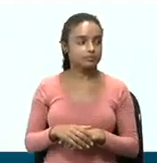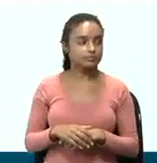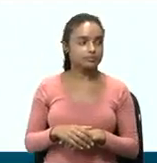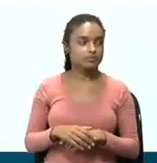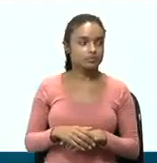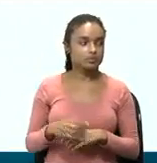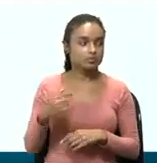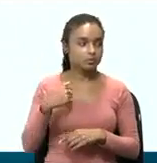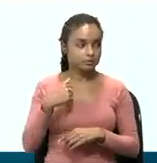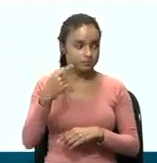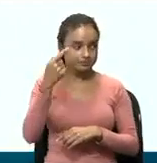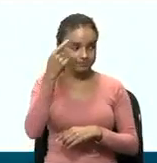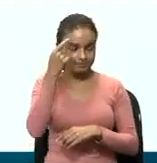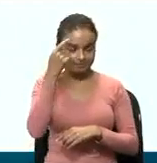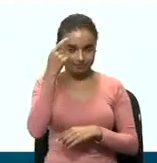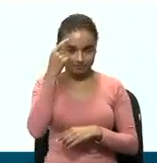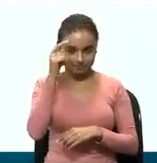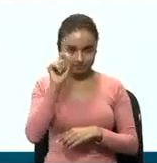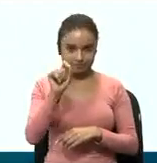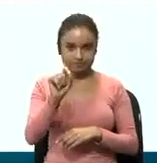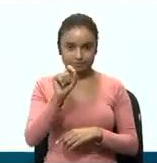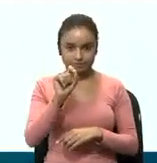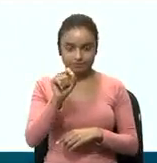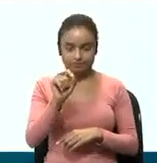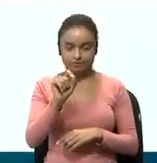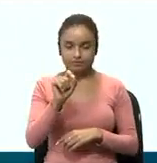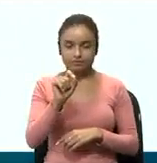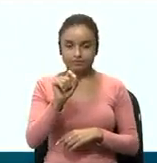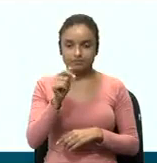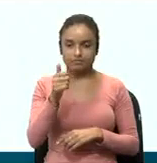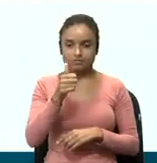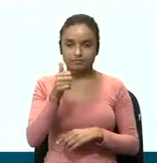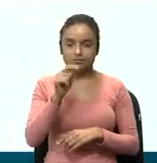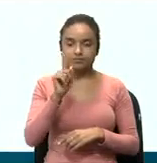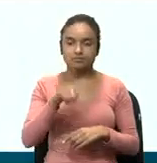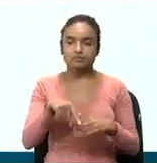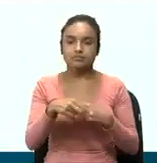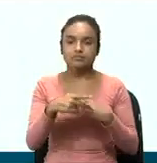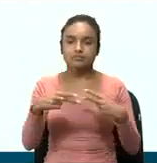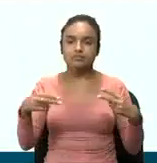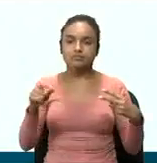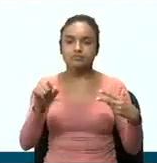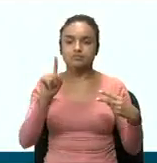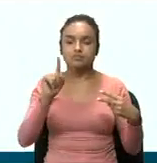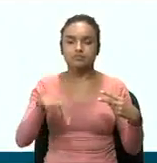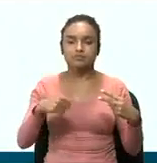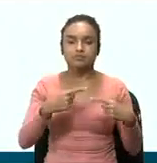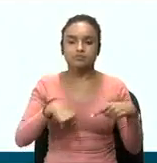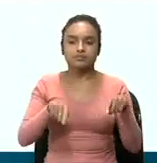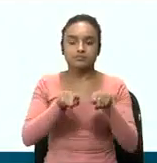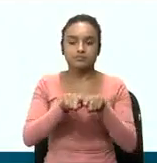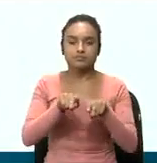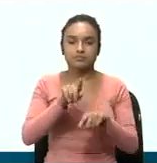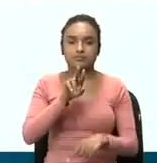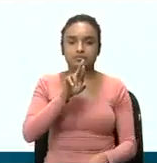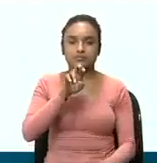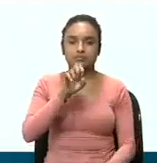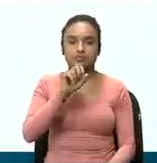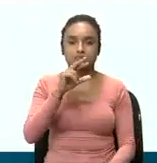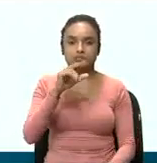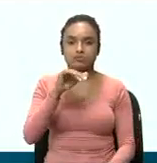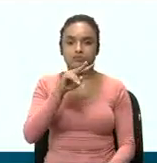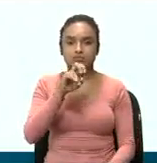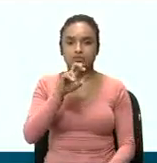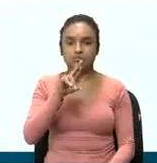o seguinte, ó. Primeira coisa que eu vou fazer eu vou reescrever a série